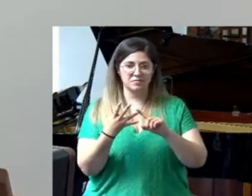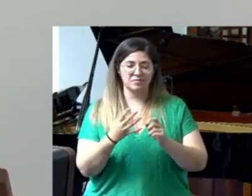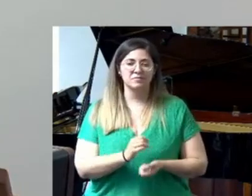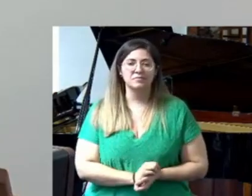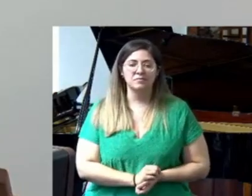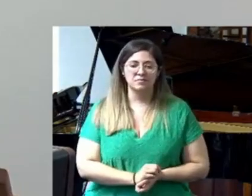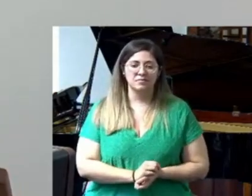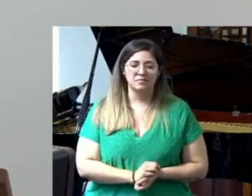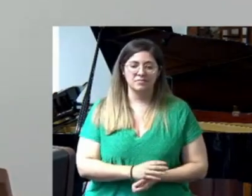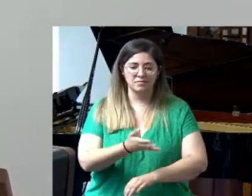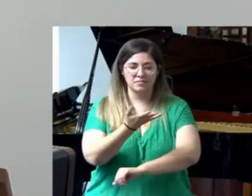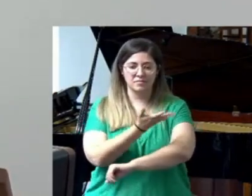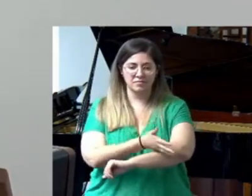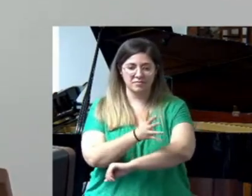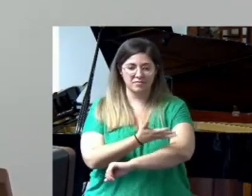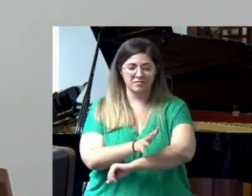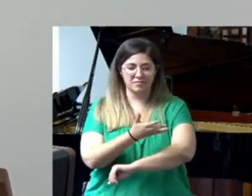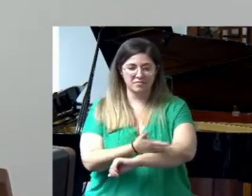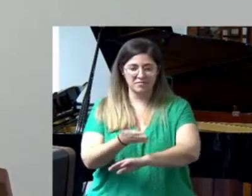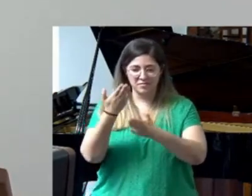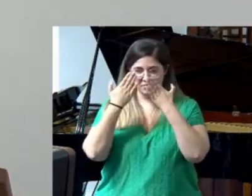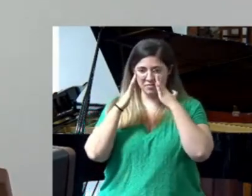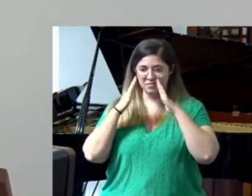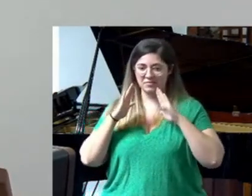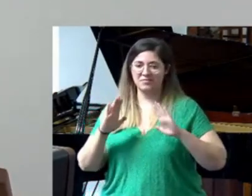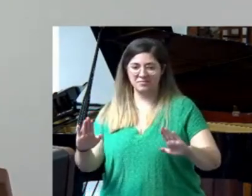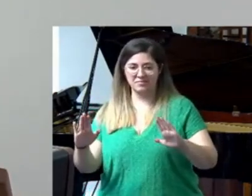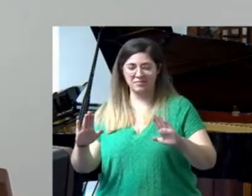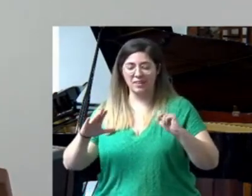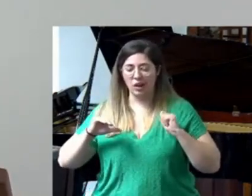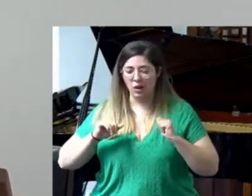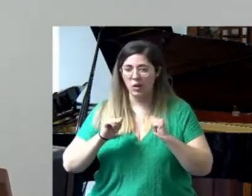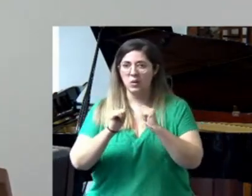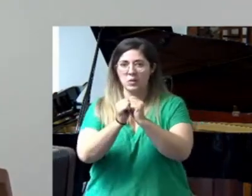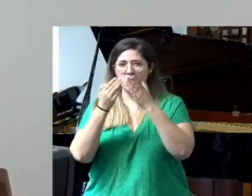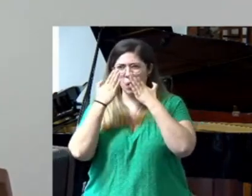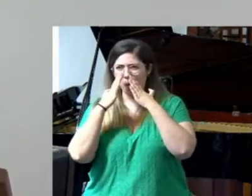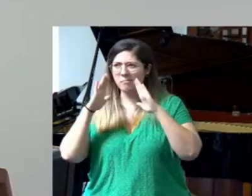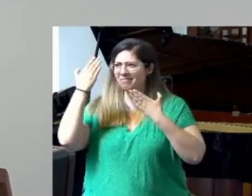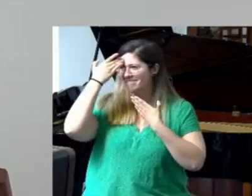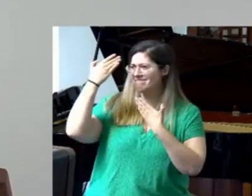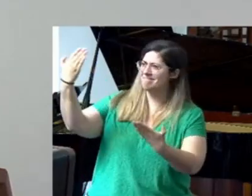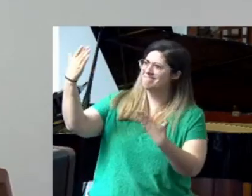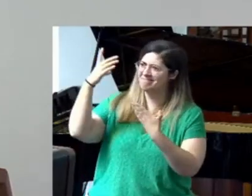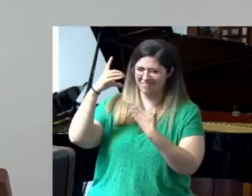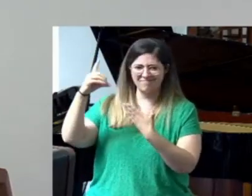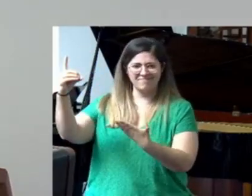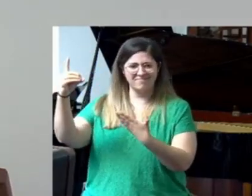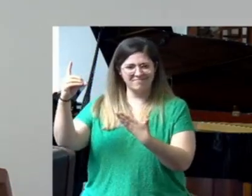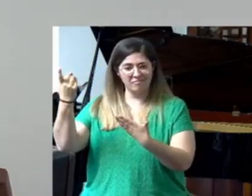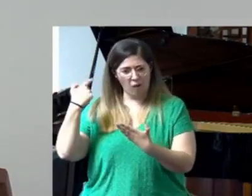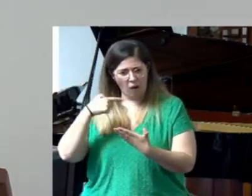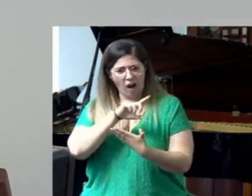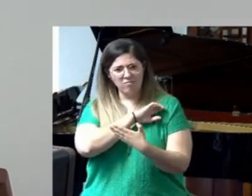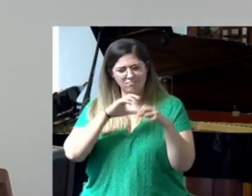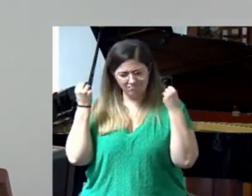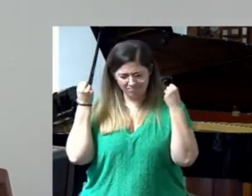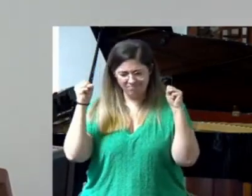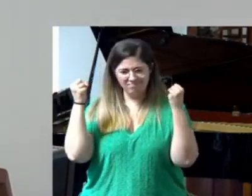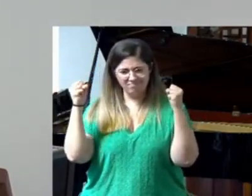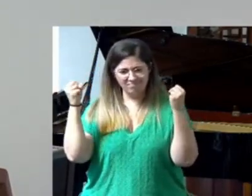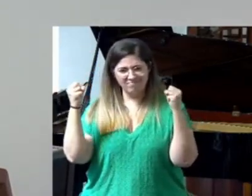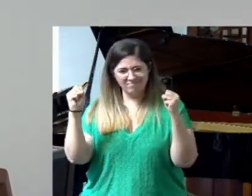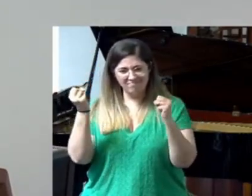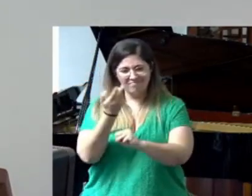Pratique humildade. Sejamos juntos humildes e gratos. E uma última